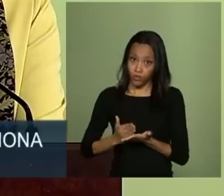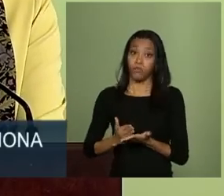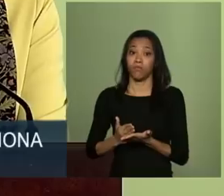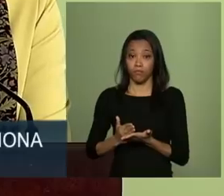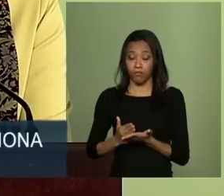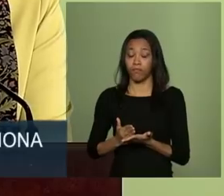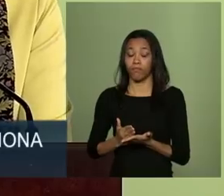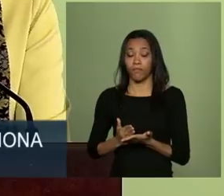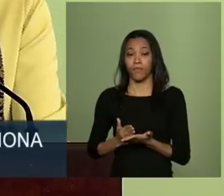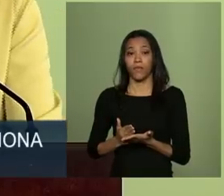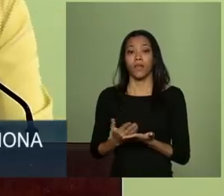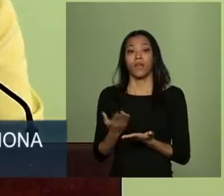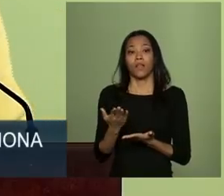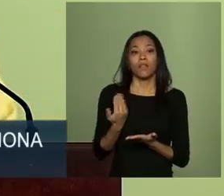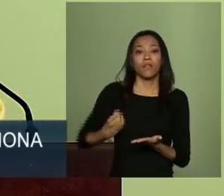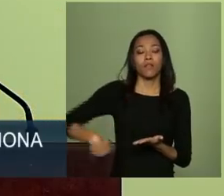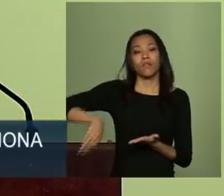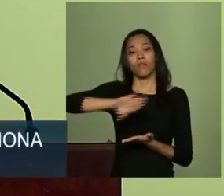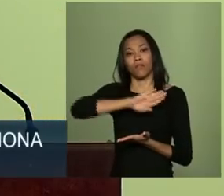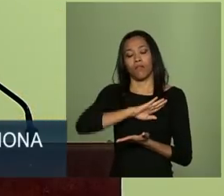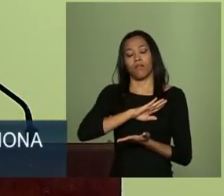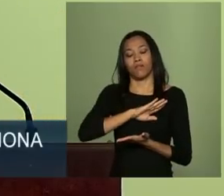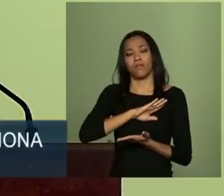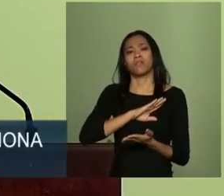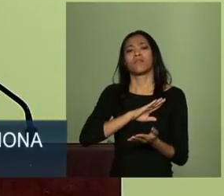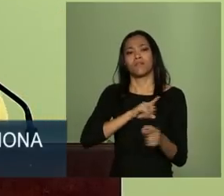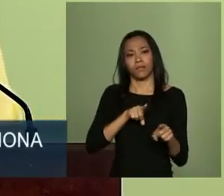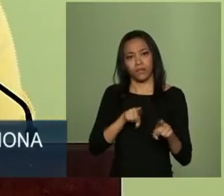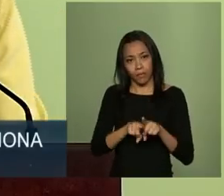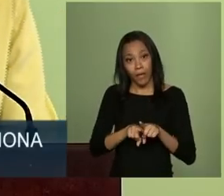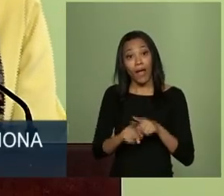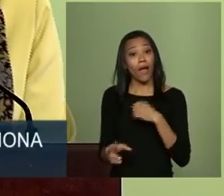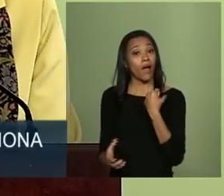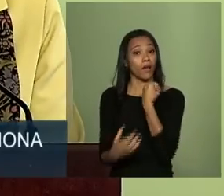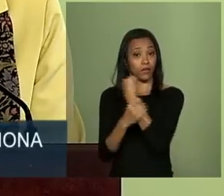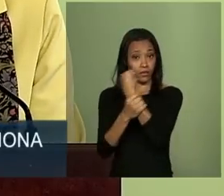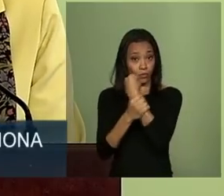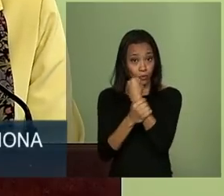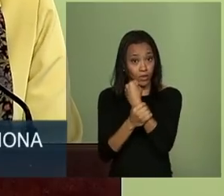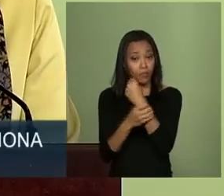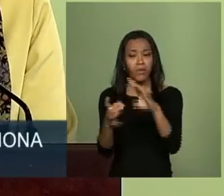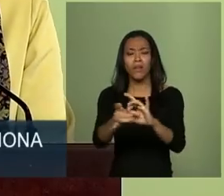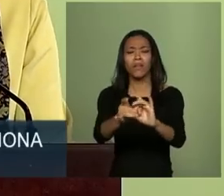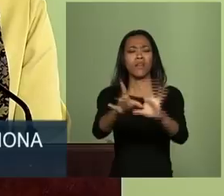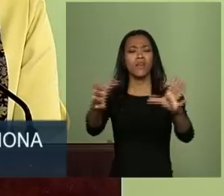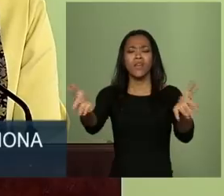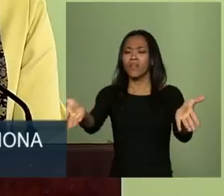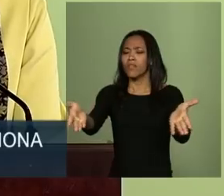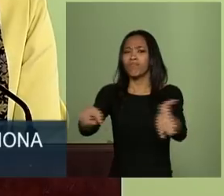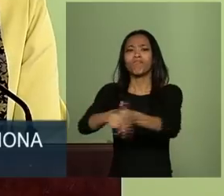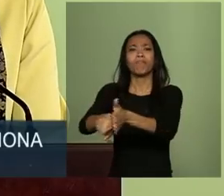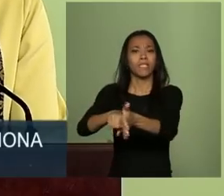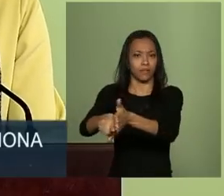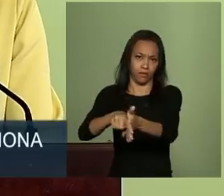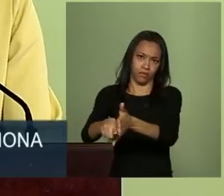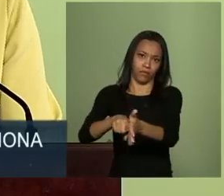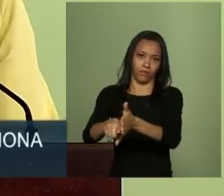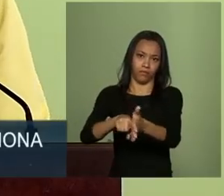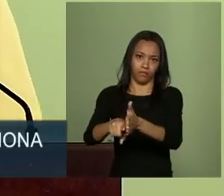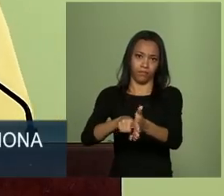E nós garantimos a liberdade de pesquisa.